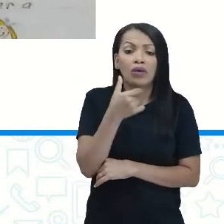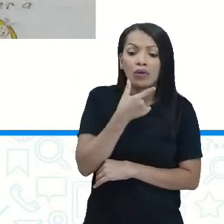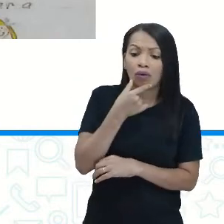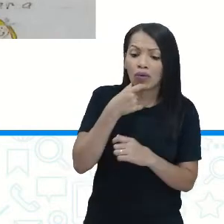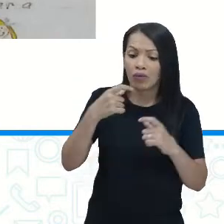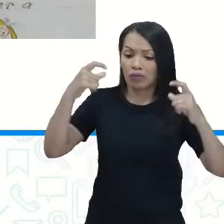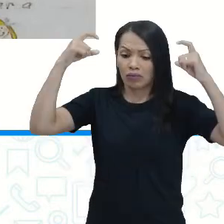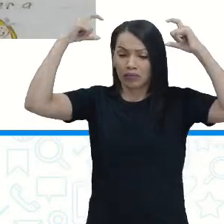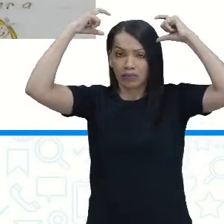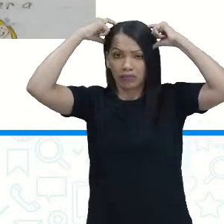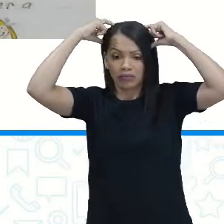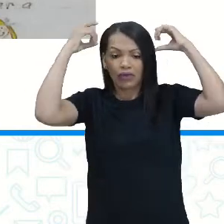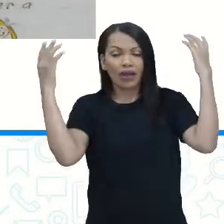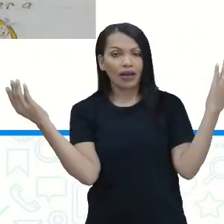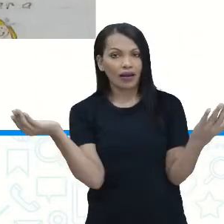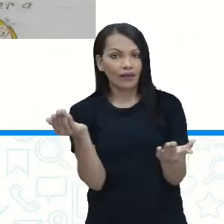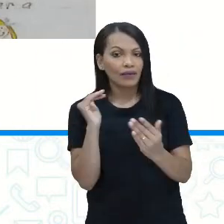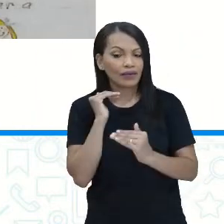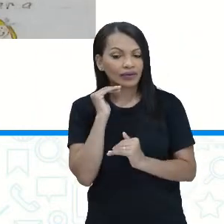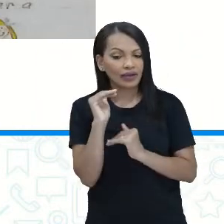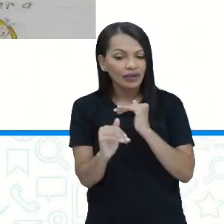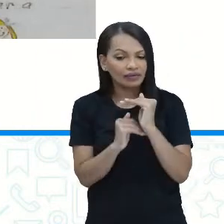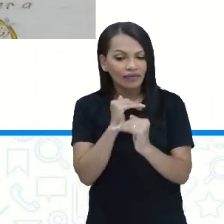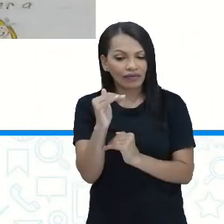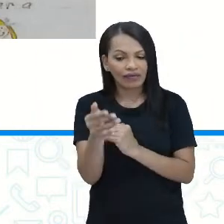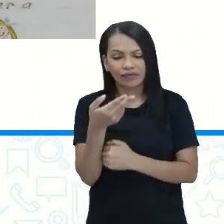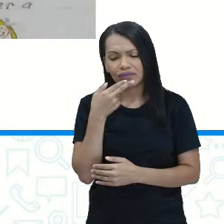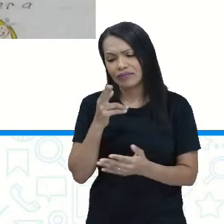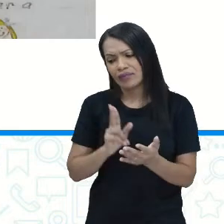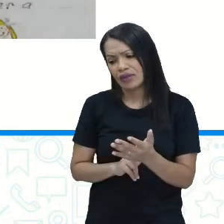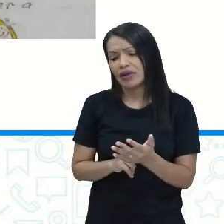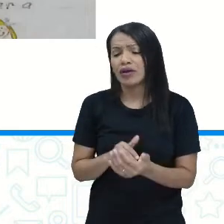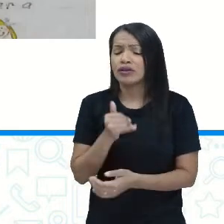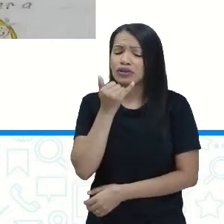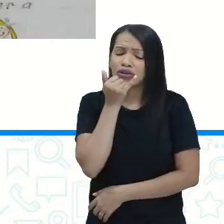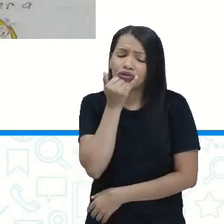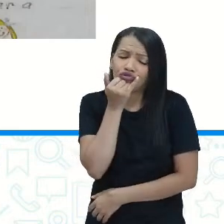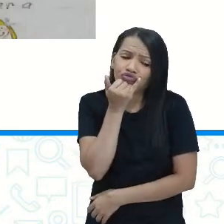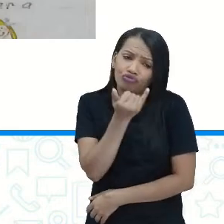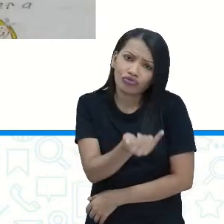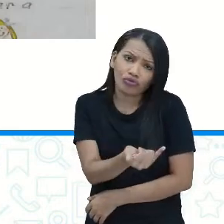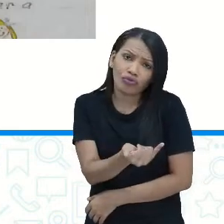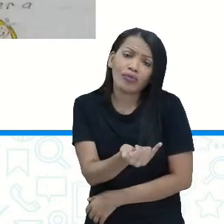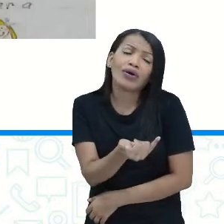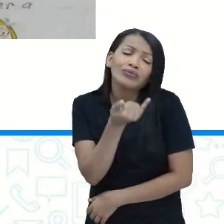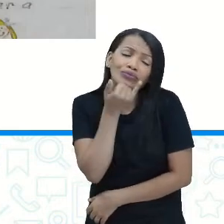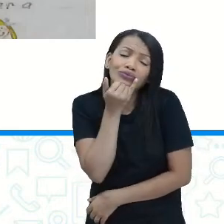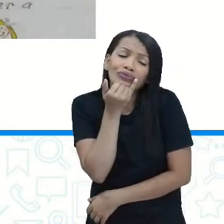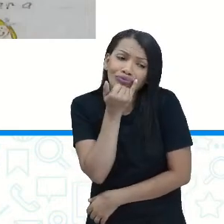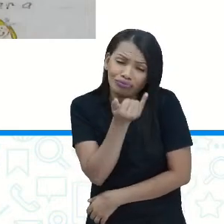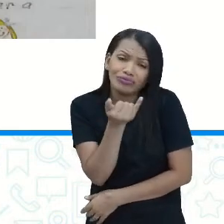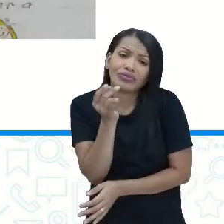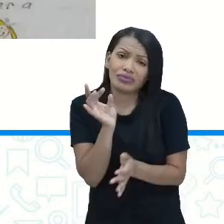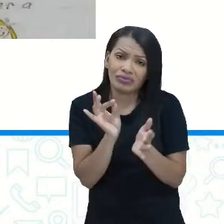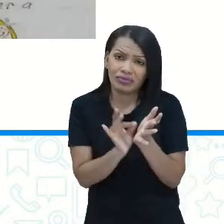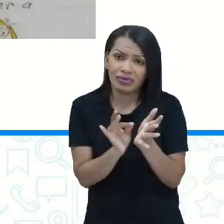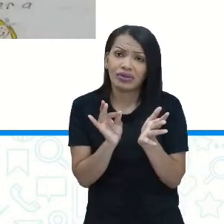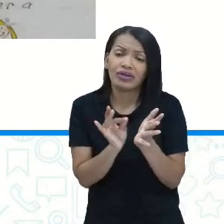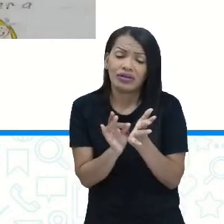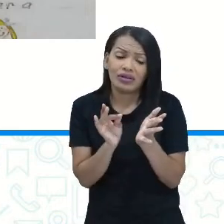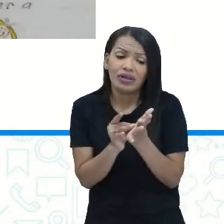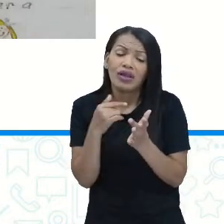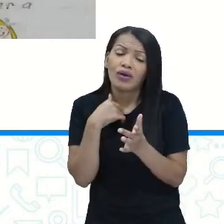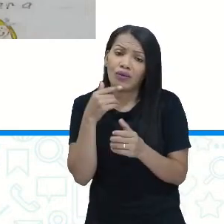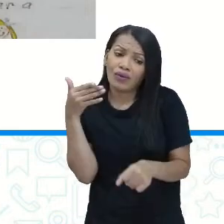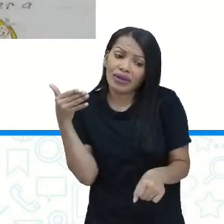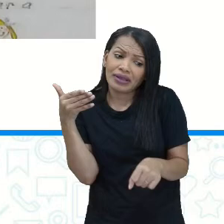vou para o desenvolvimento da carta. Sinto muito, mas muito mesmo, ter entrado na casa